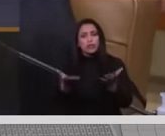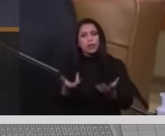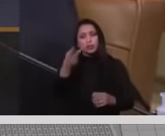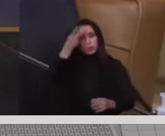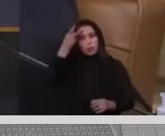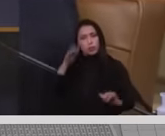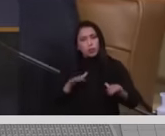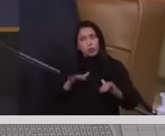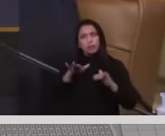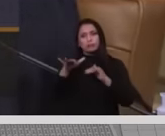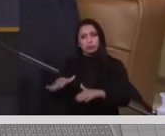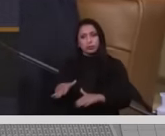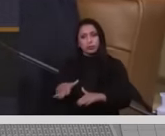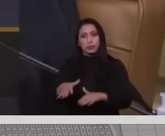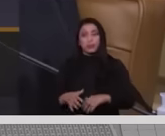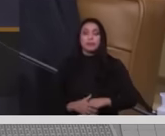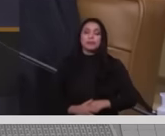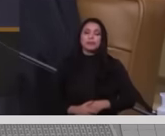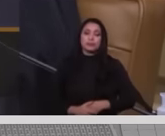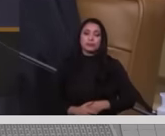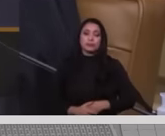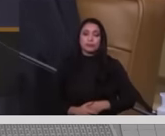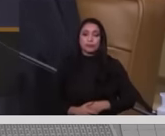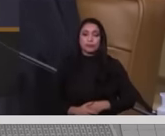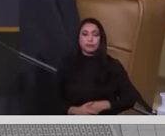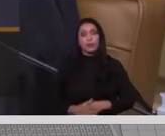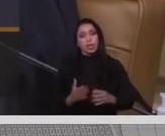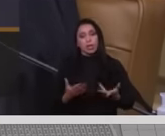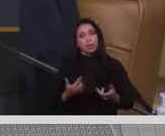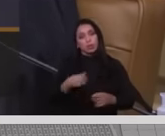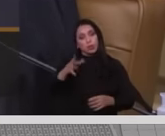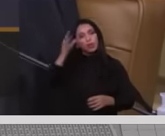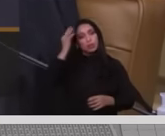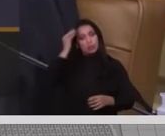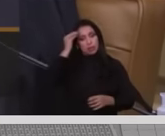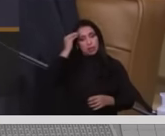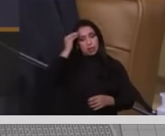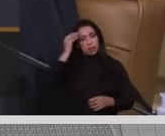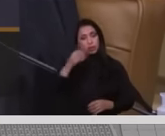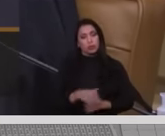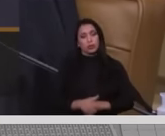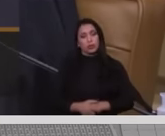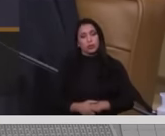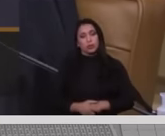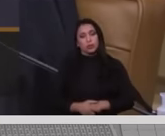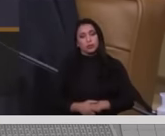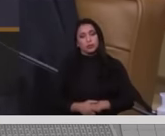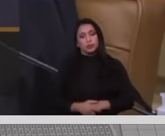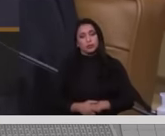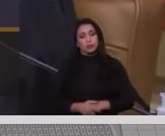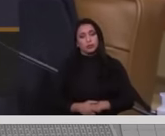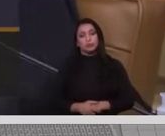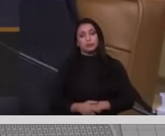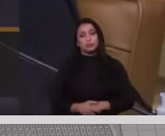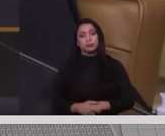é? Democrática, exato. Assim como sempre que a gente fala aqui sobre invasões do MST em prédios públicos